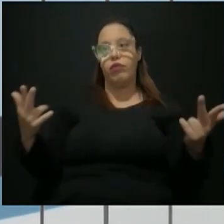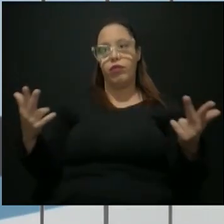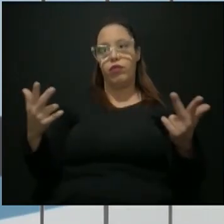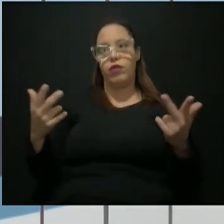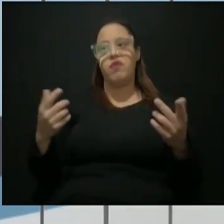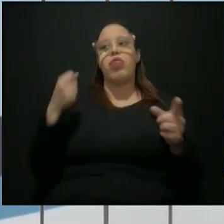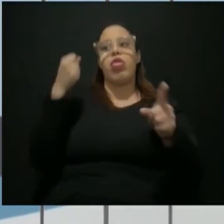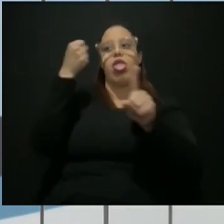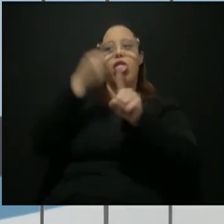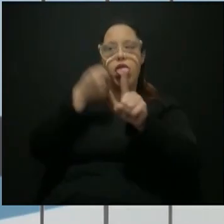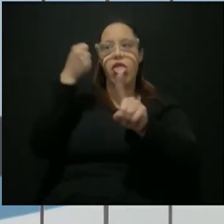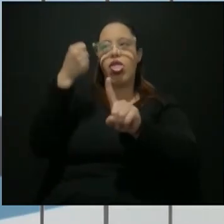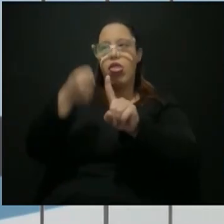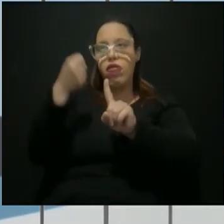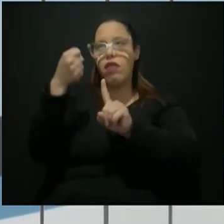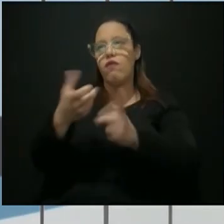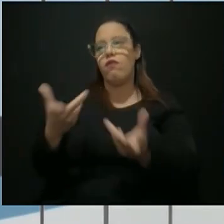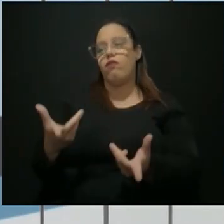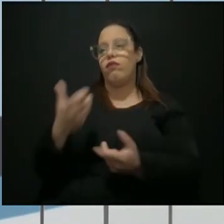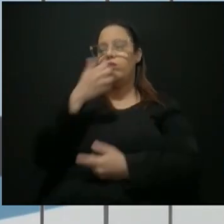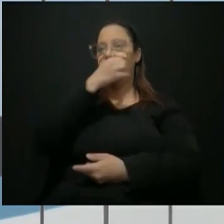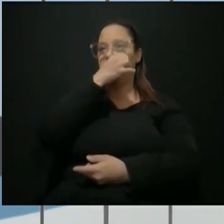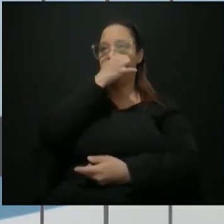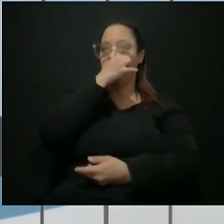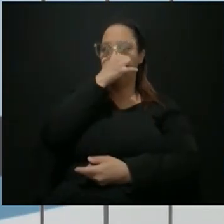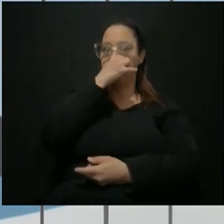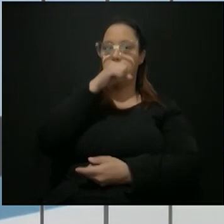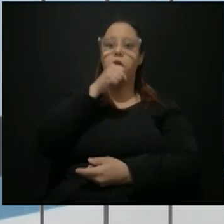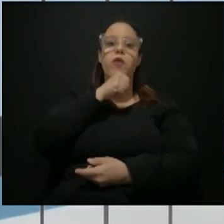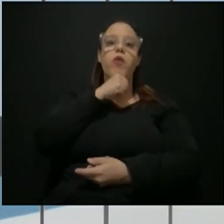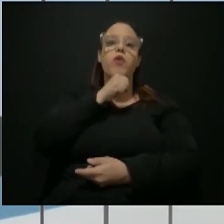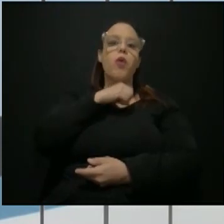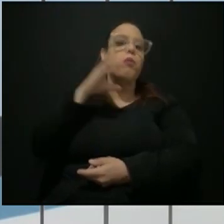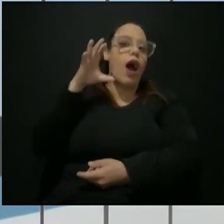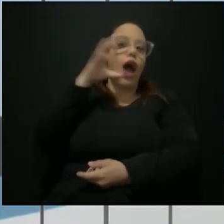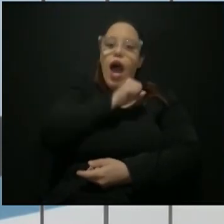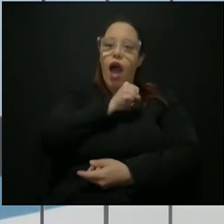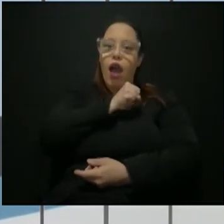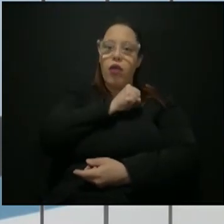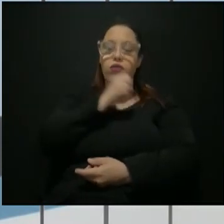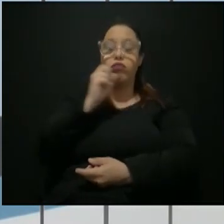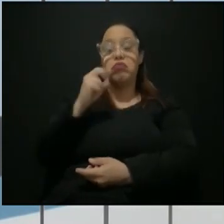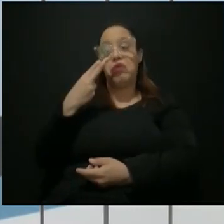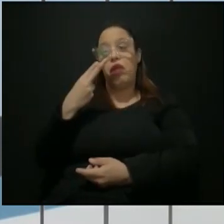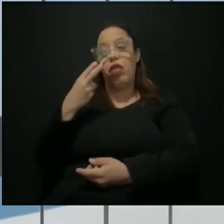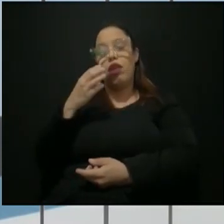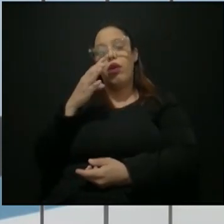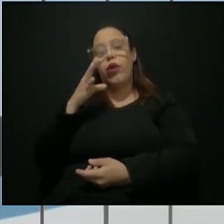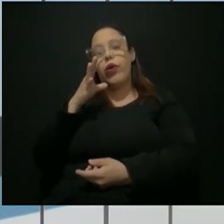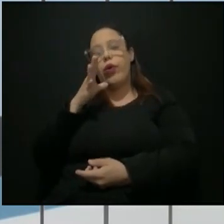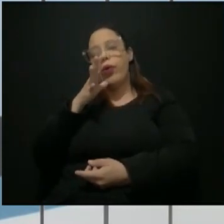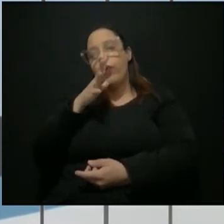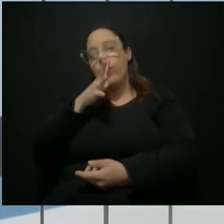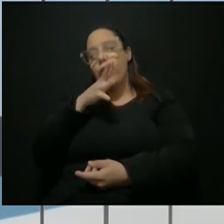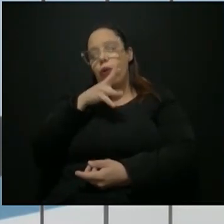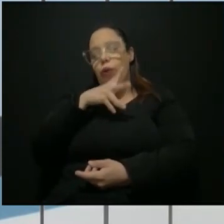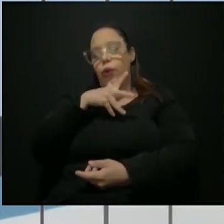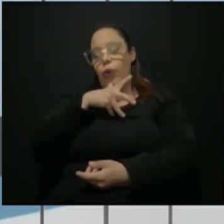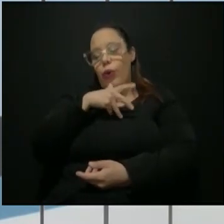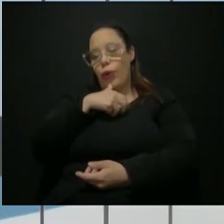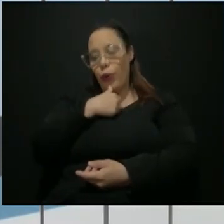né, esse envelhecimento mais acelerado ou mais lento. Quando a